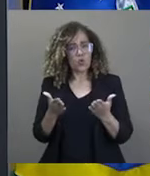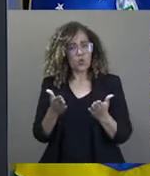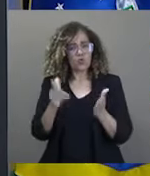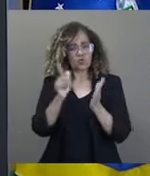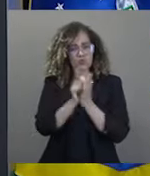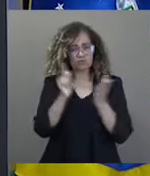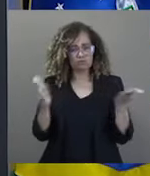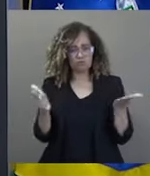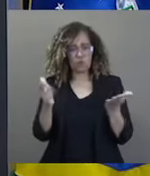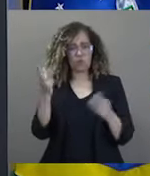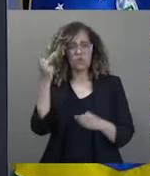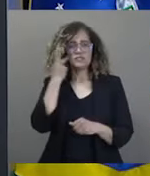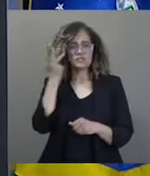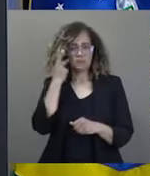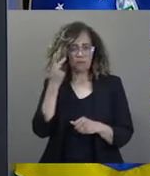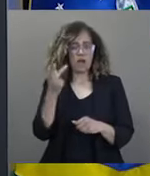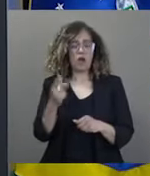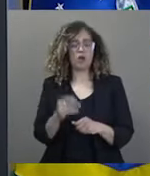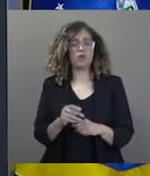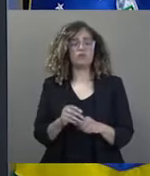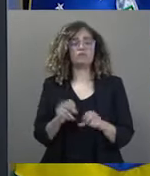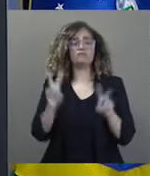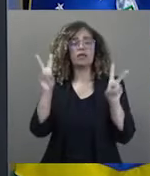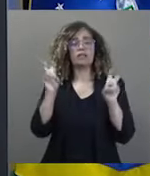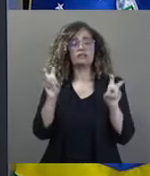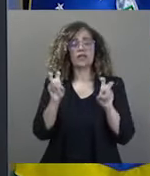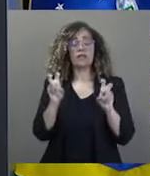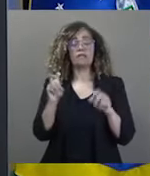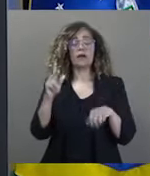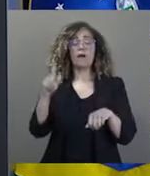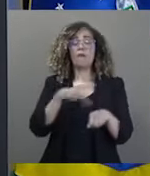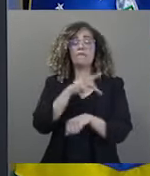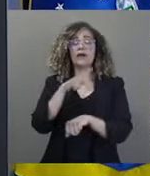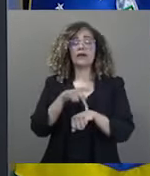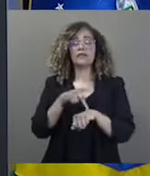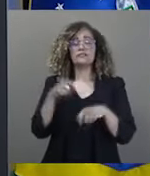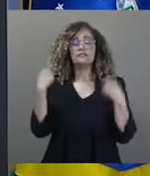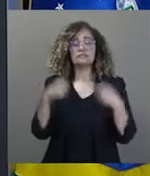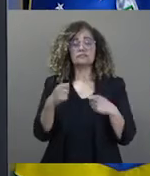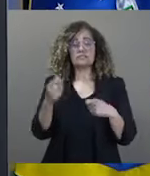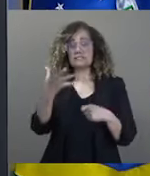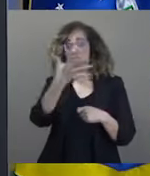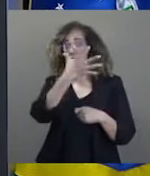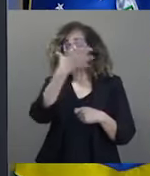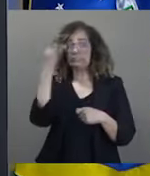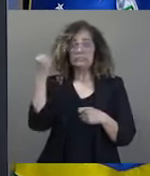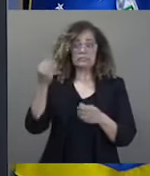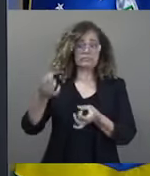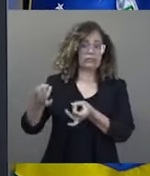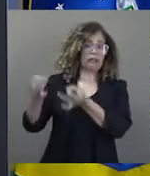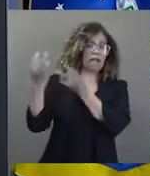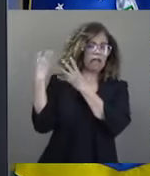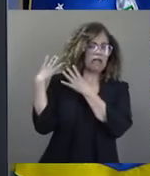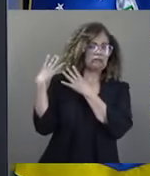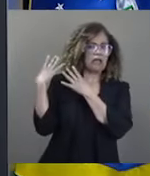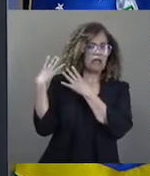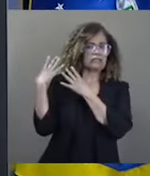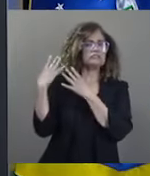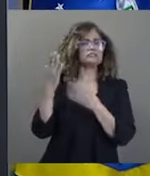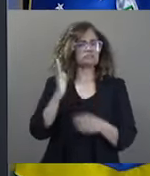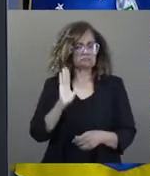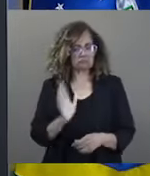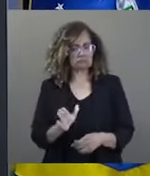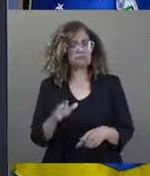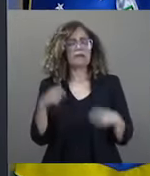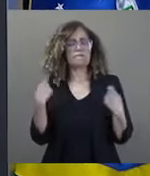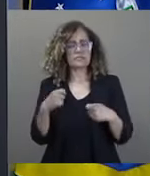São Paulo abre aspas o país precisa deixar para trás a histeria que